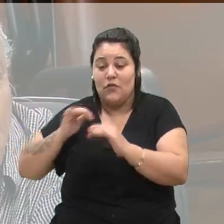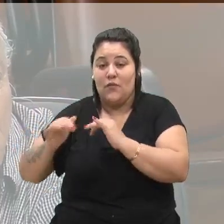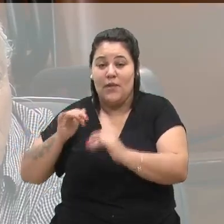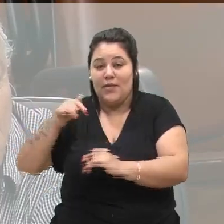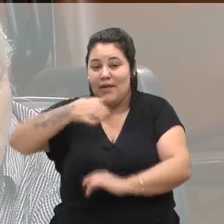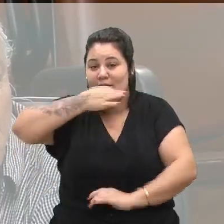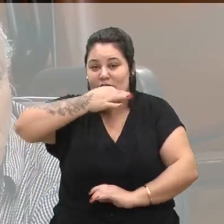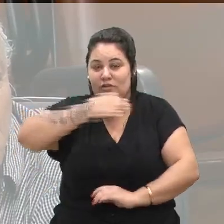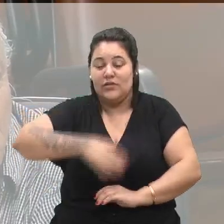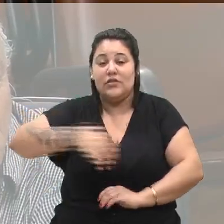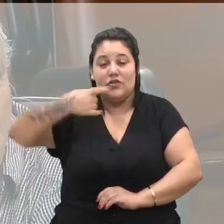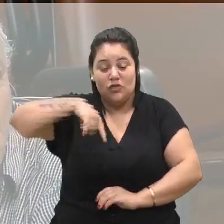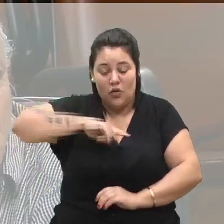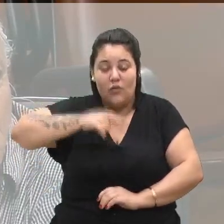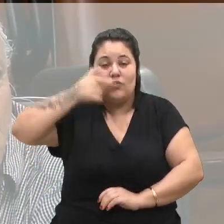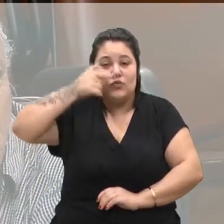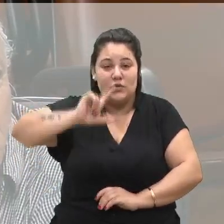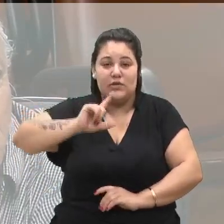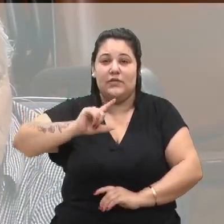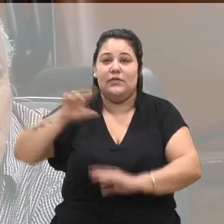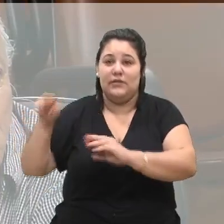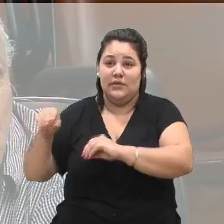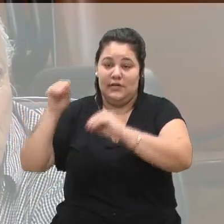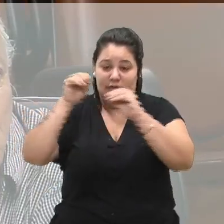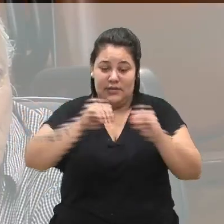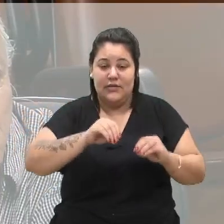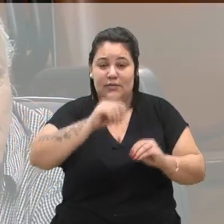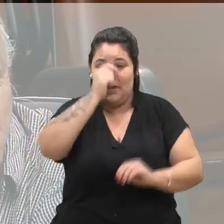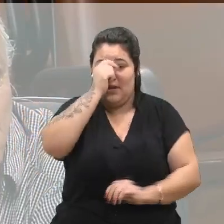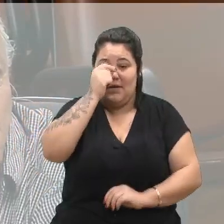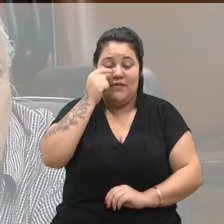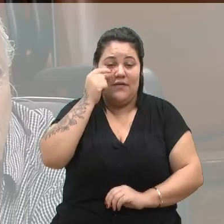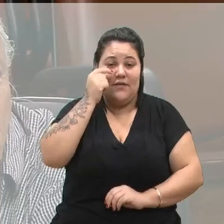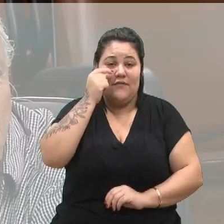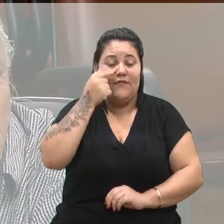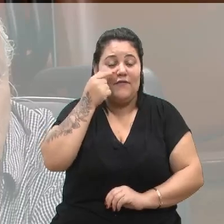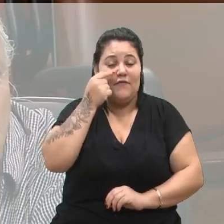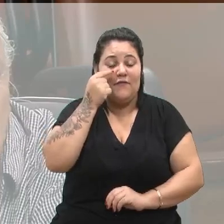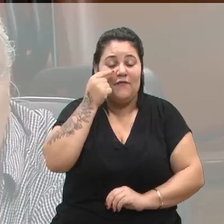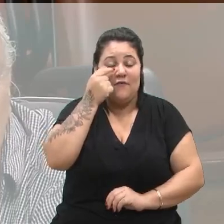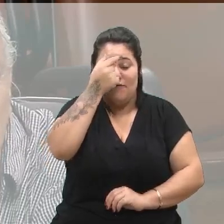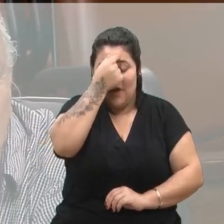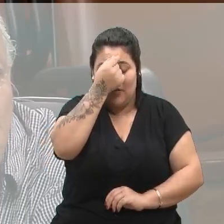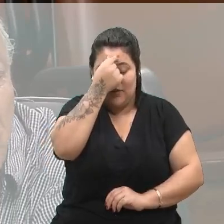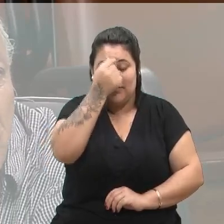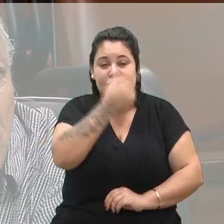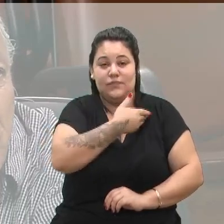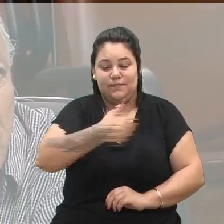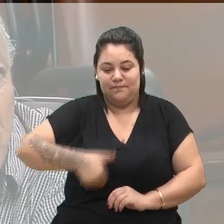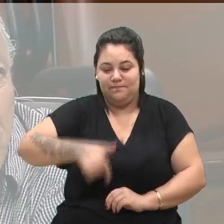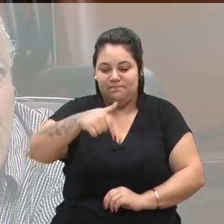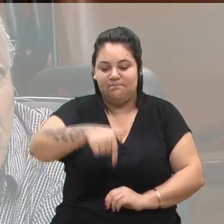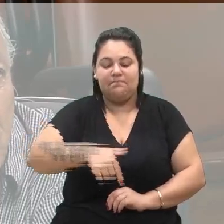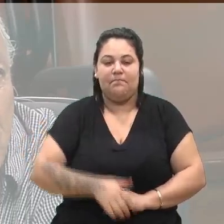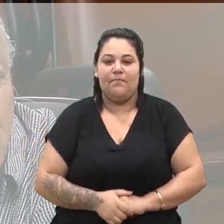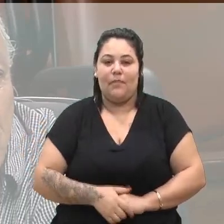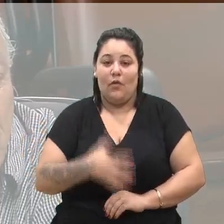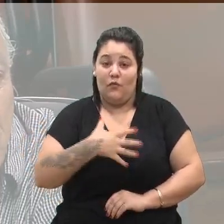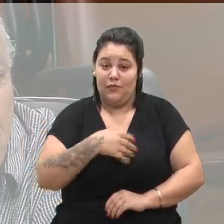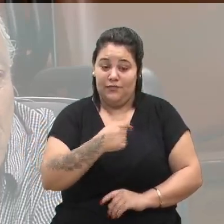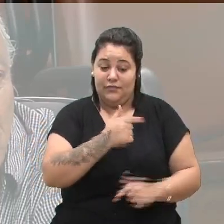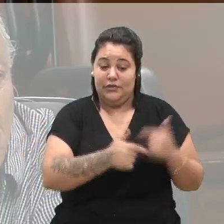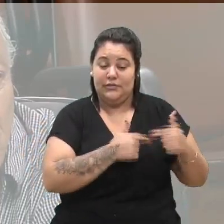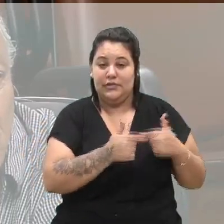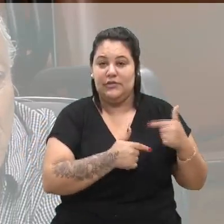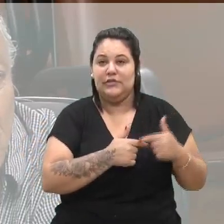nós vamos conseguir trazer uma universidade pública para essa região. O filho do trabalhador vai poder ter um diploma, não vai poder ser